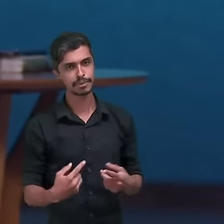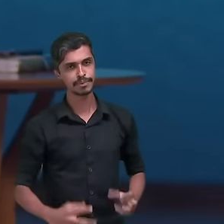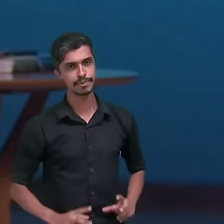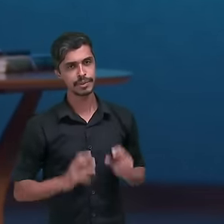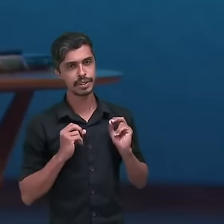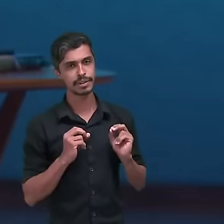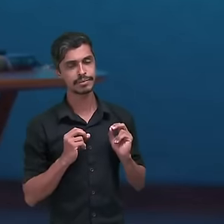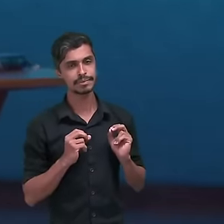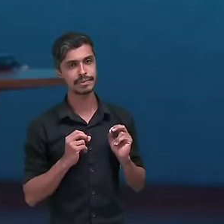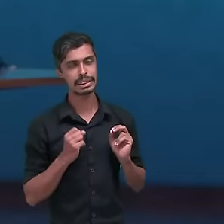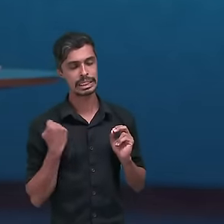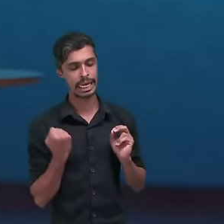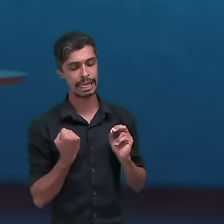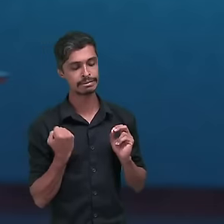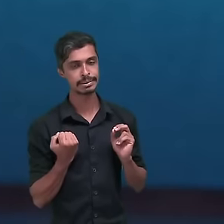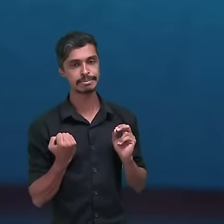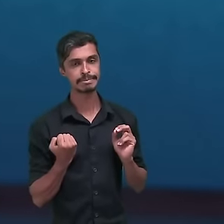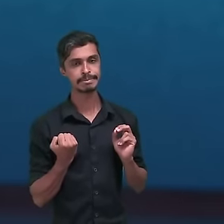grave.